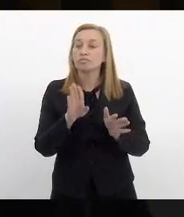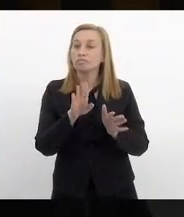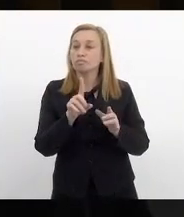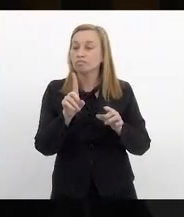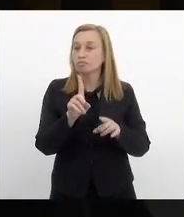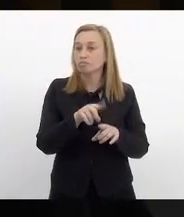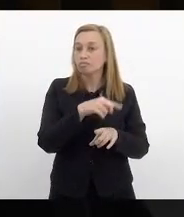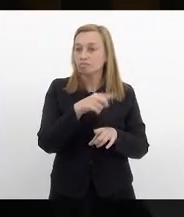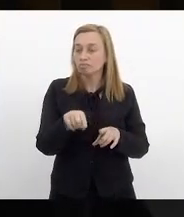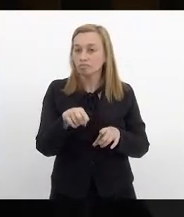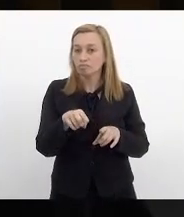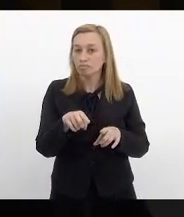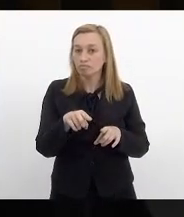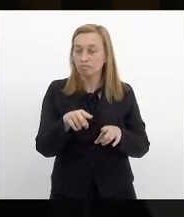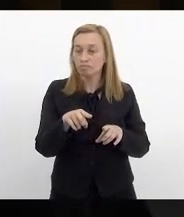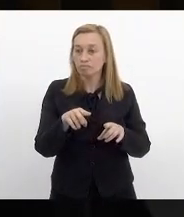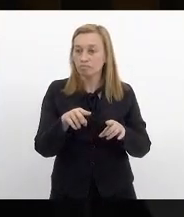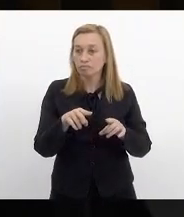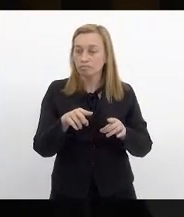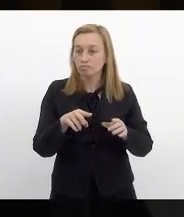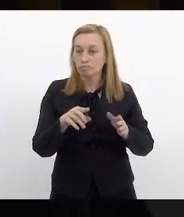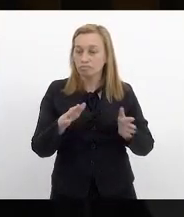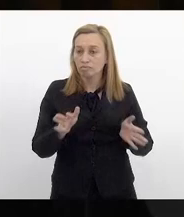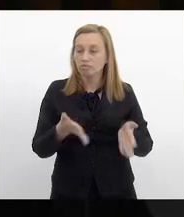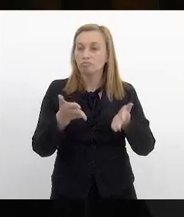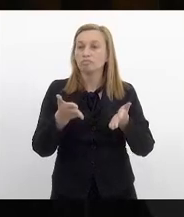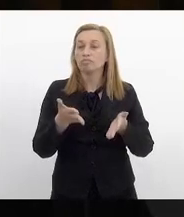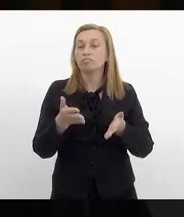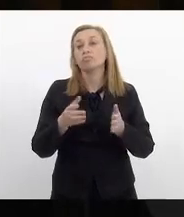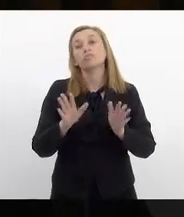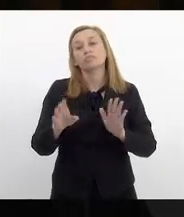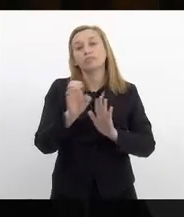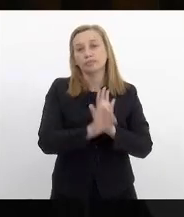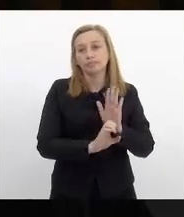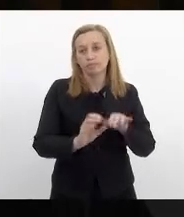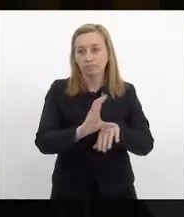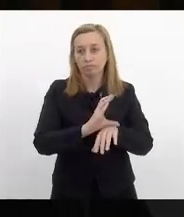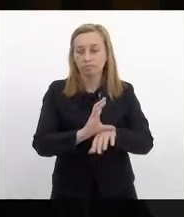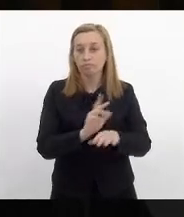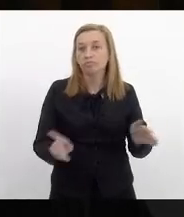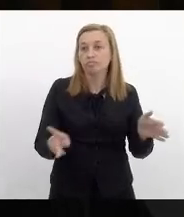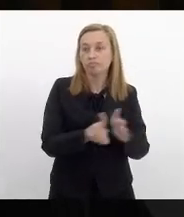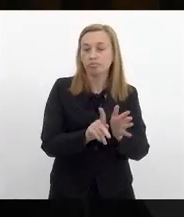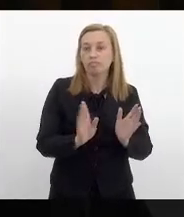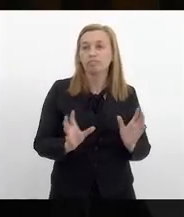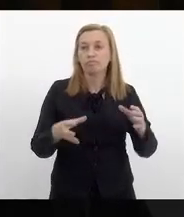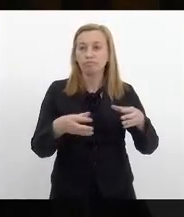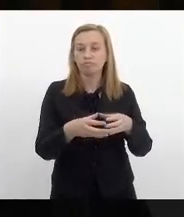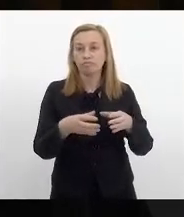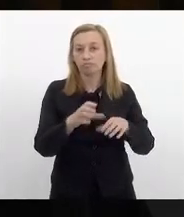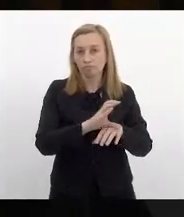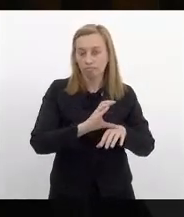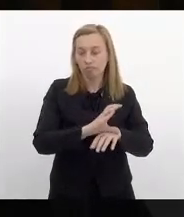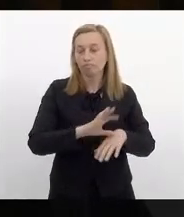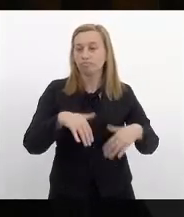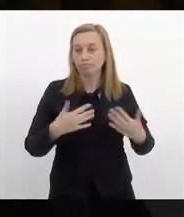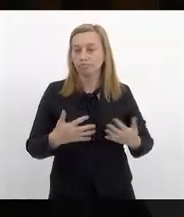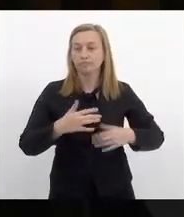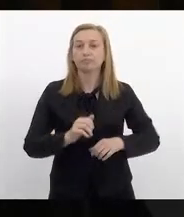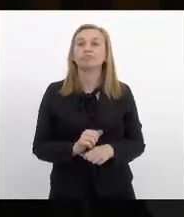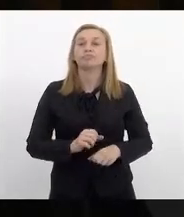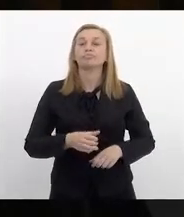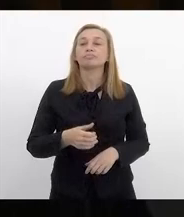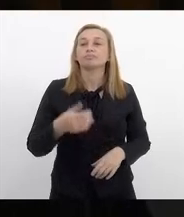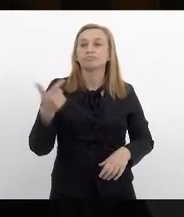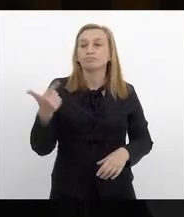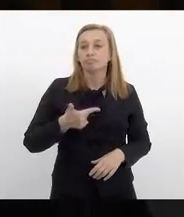o vício de iniciativa. Apesar de ser uma emenda inconstitucional, chegou a fazer parte da Constituição. E, segundo foi